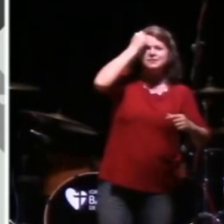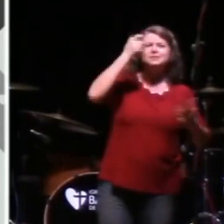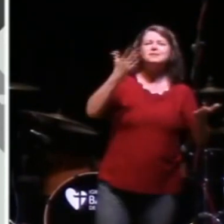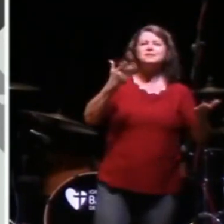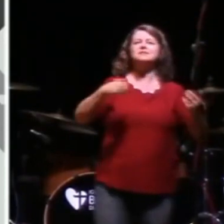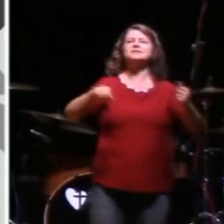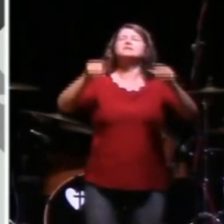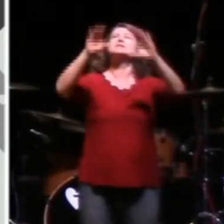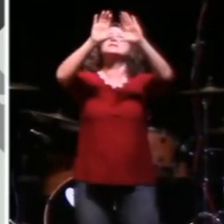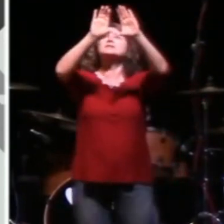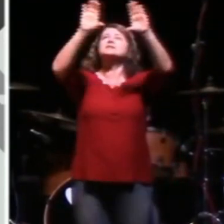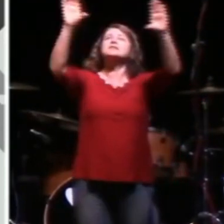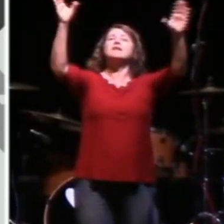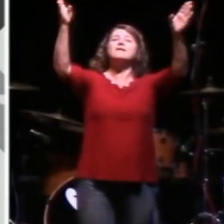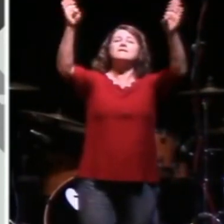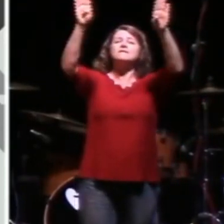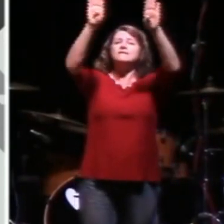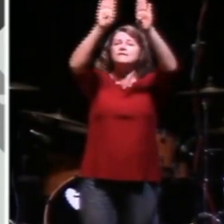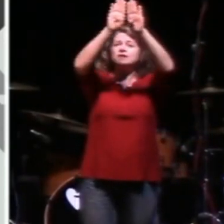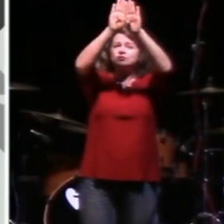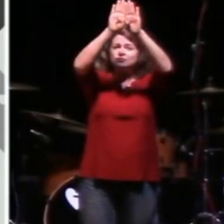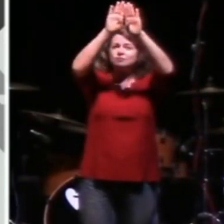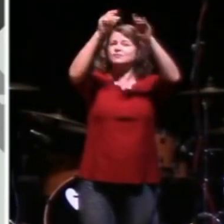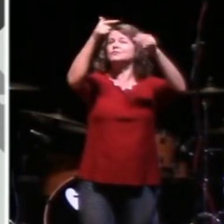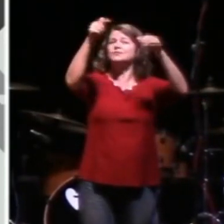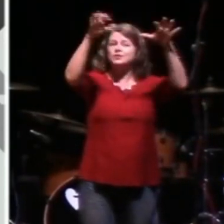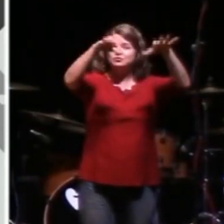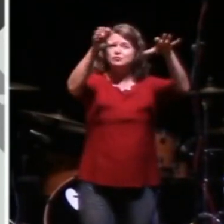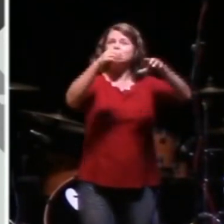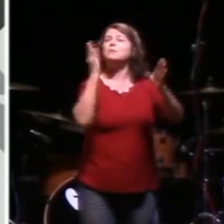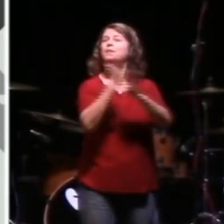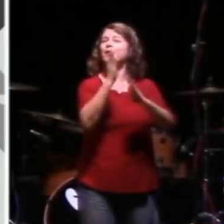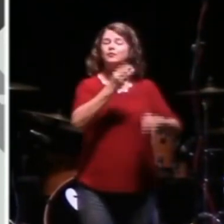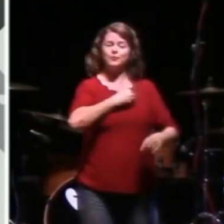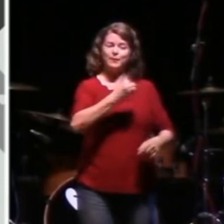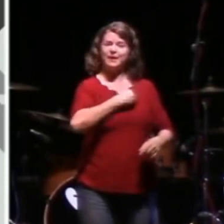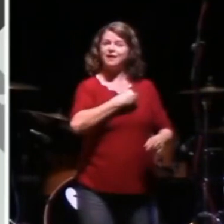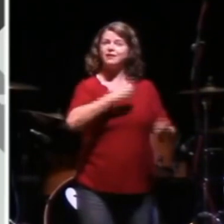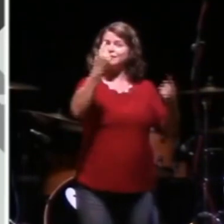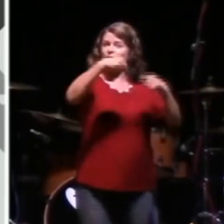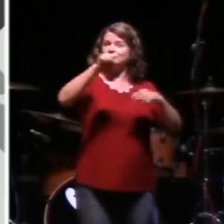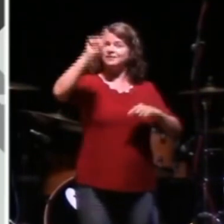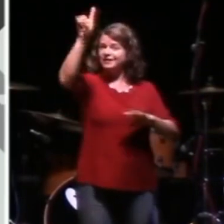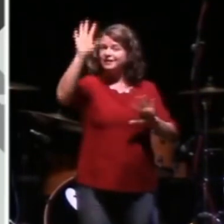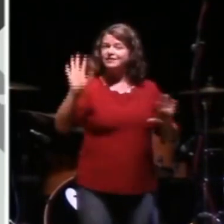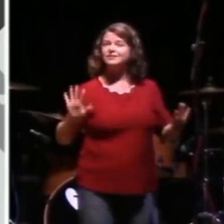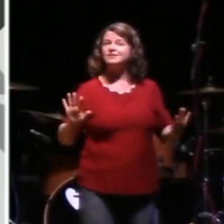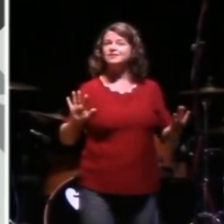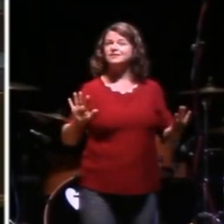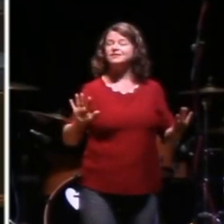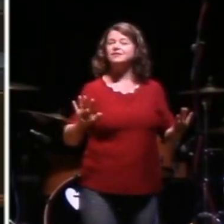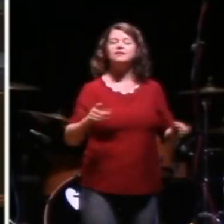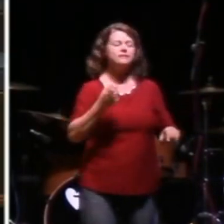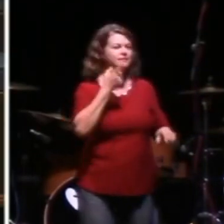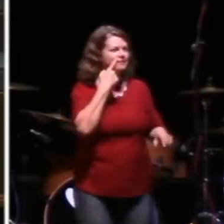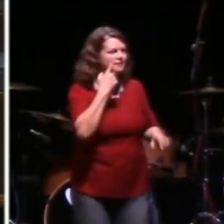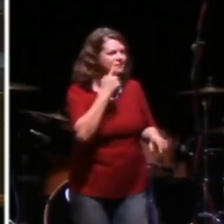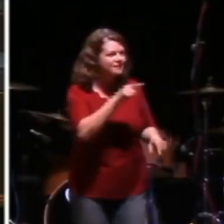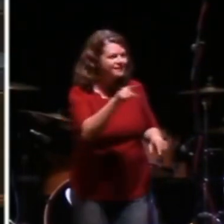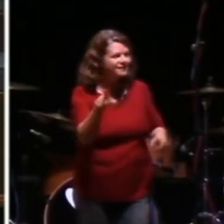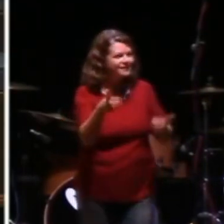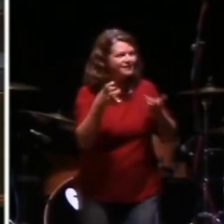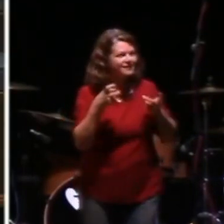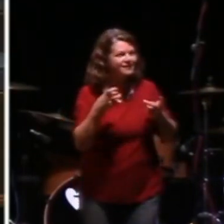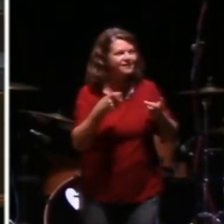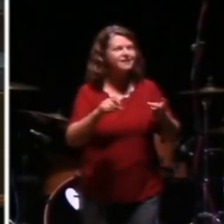céu e não ouvir a chuva por haver teu povo é contra ti fica bem que o que traz o inimigo a derrota do inimigo o